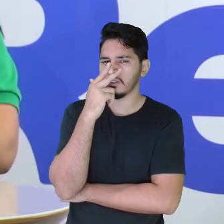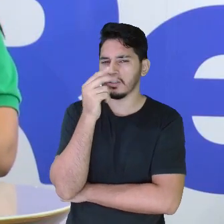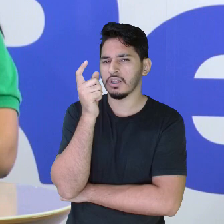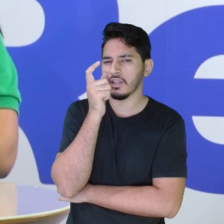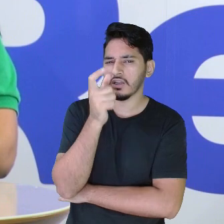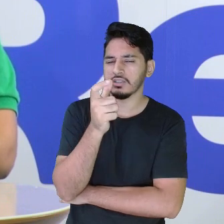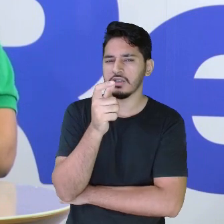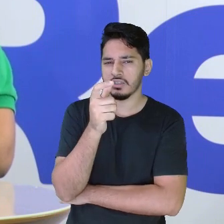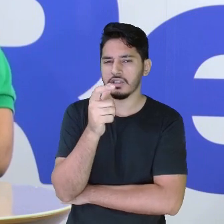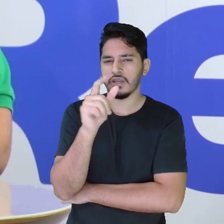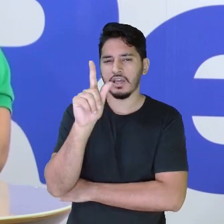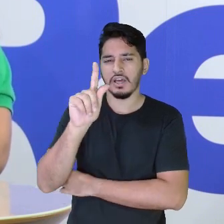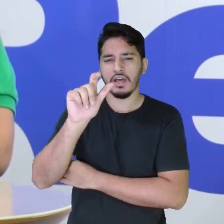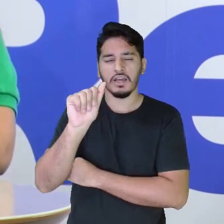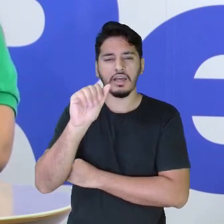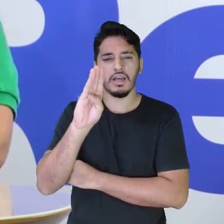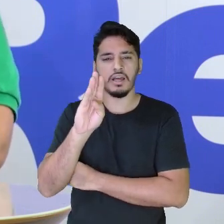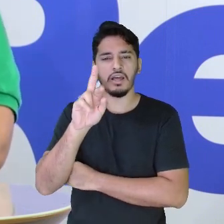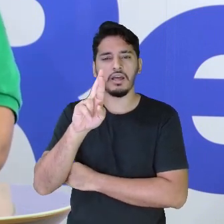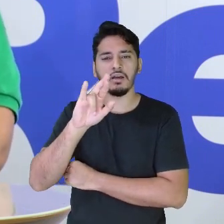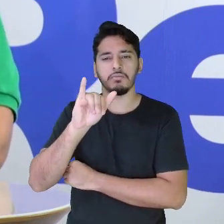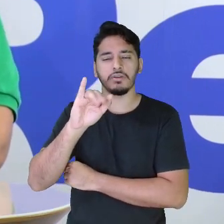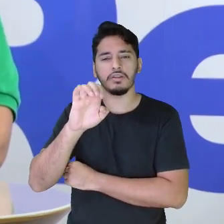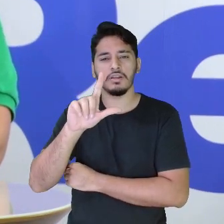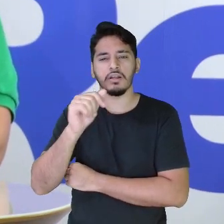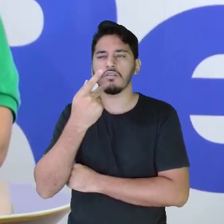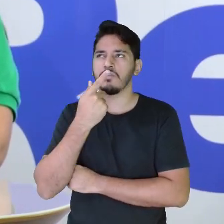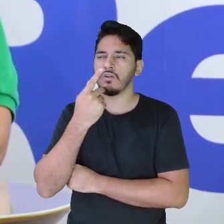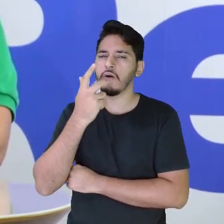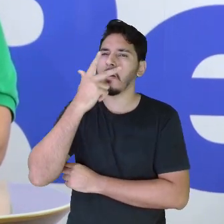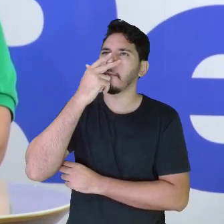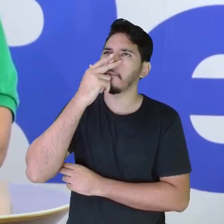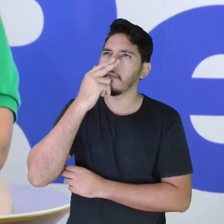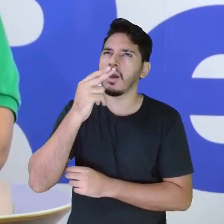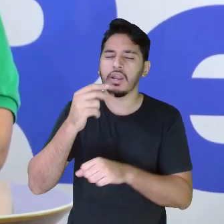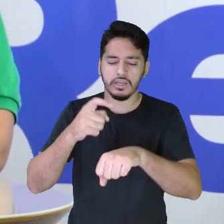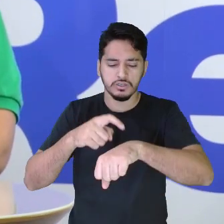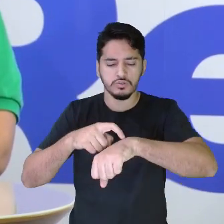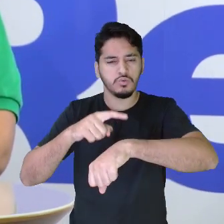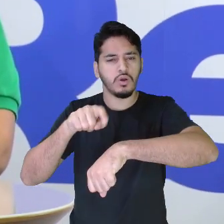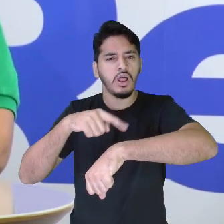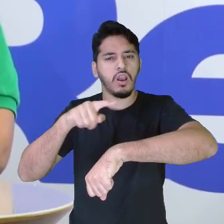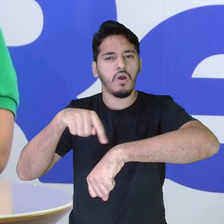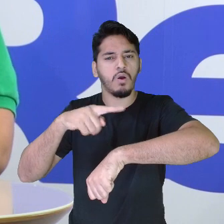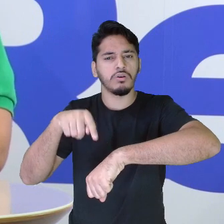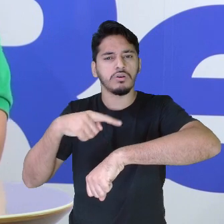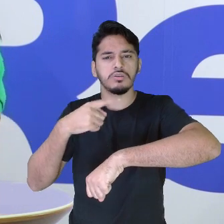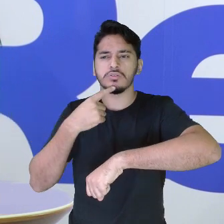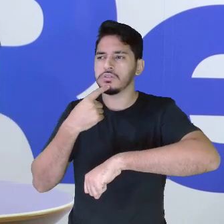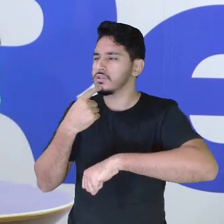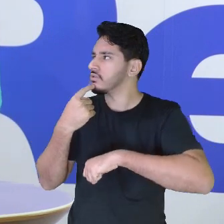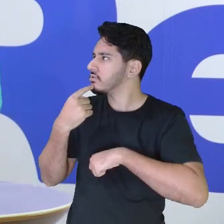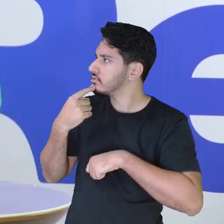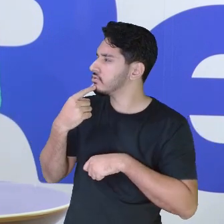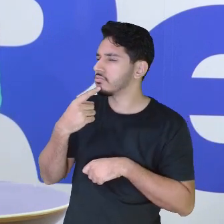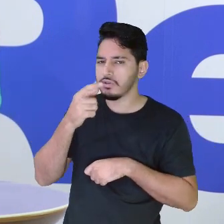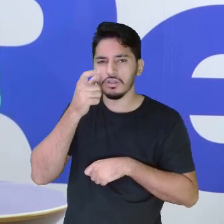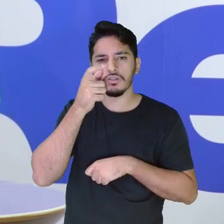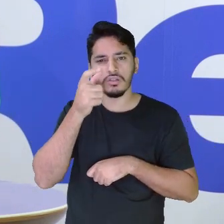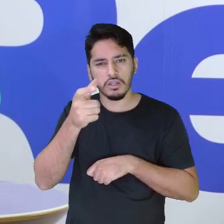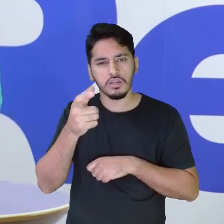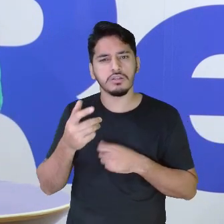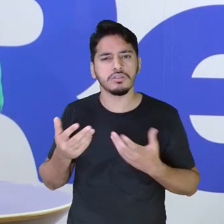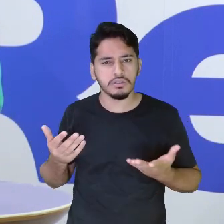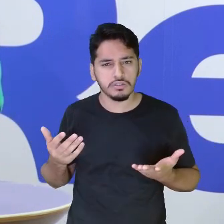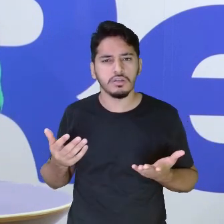que a Gabriela fez, que parece um relógio. Cada um dos ângulos que a professora... Eu achei tão interessante, se vale a